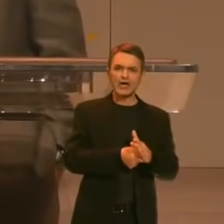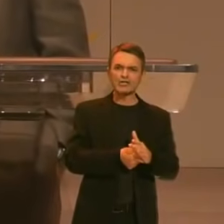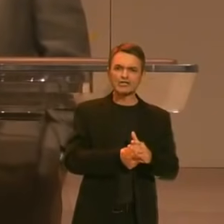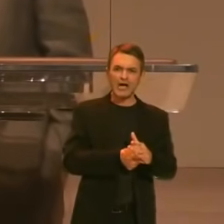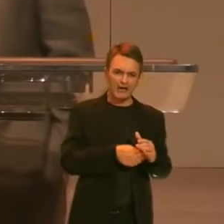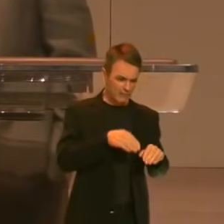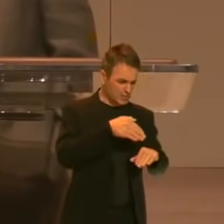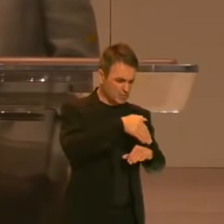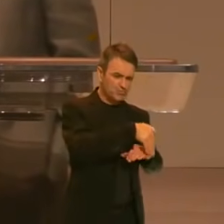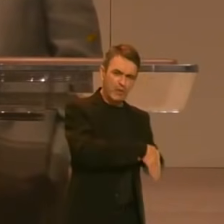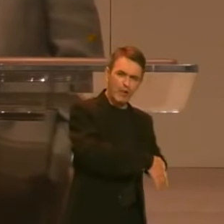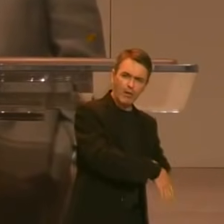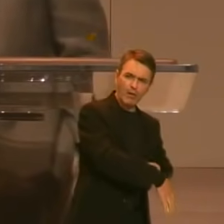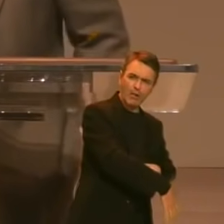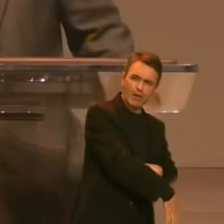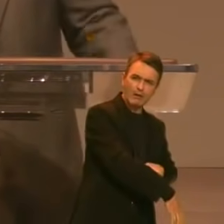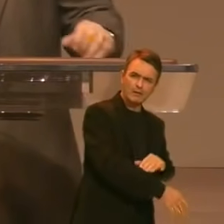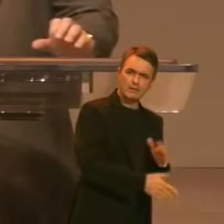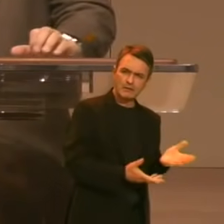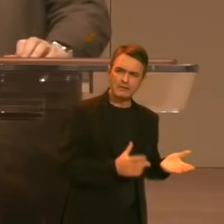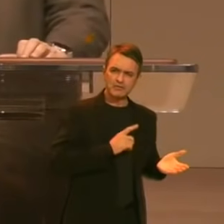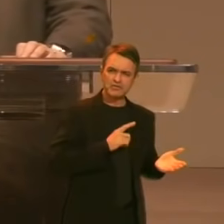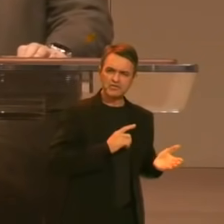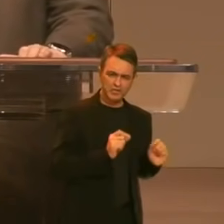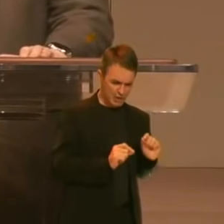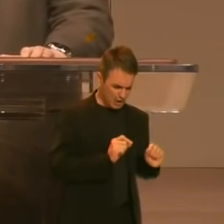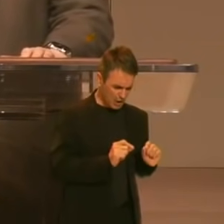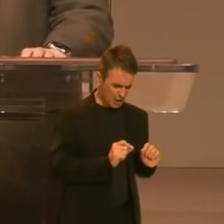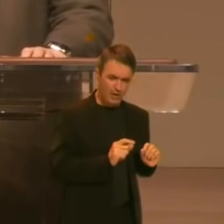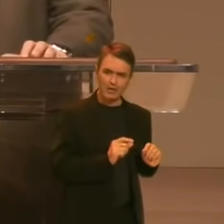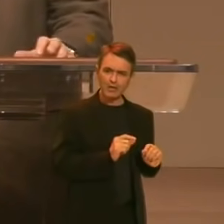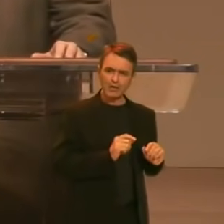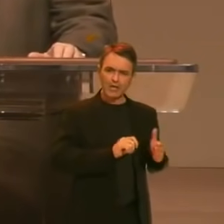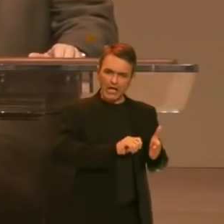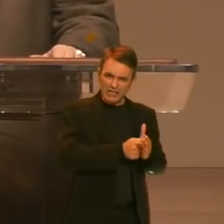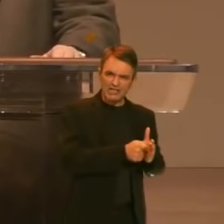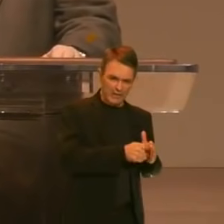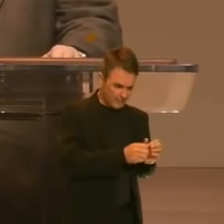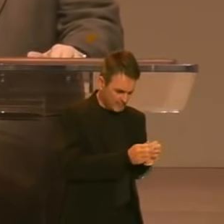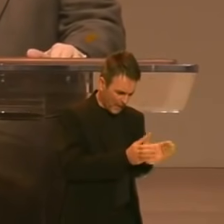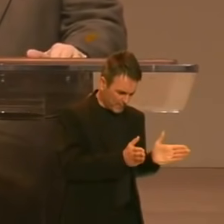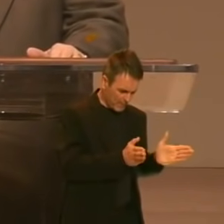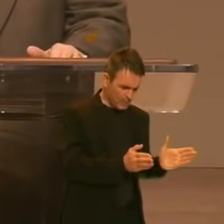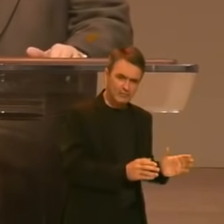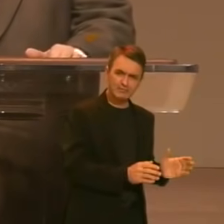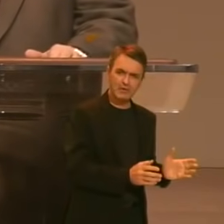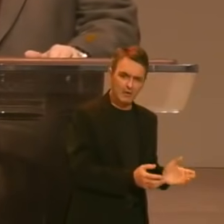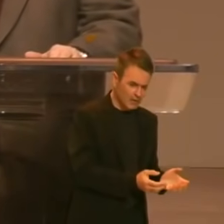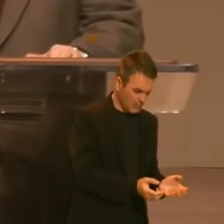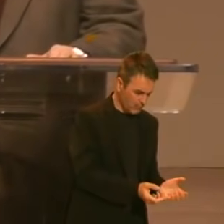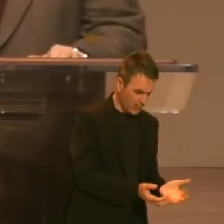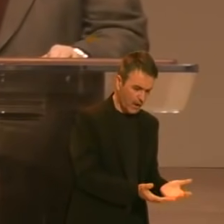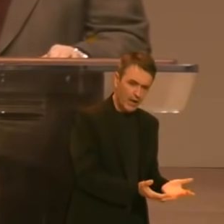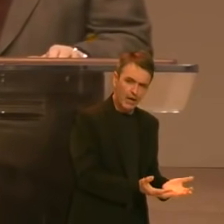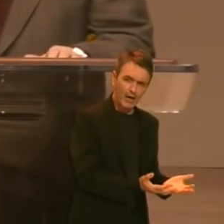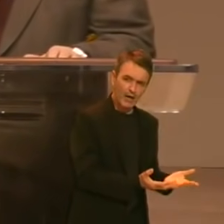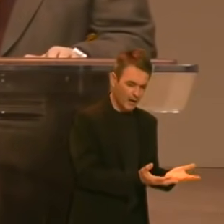do abismo. Quando ela abriu o abismo, subiu dele fumaça como a de